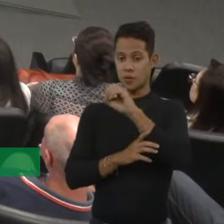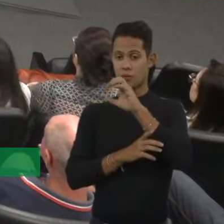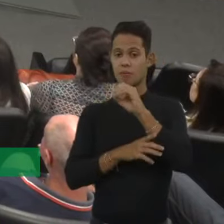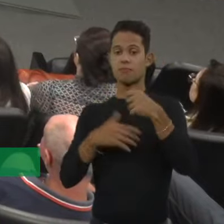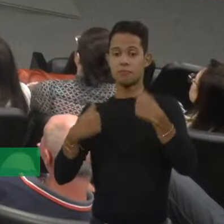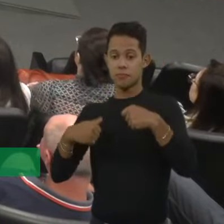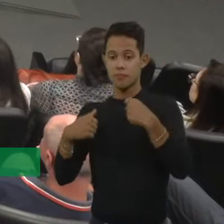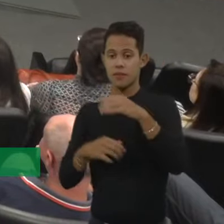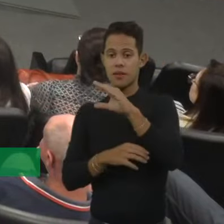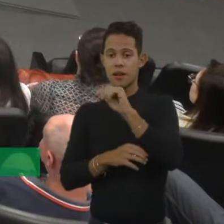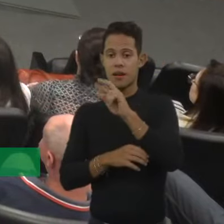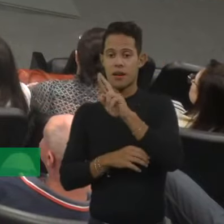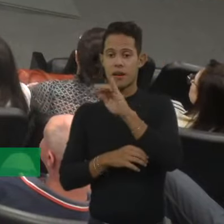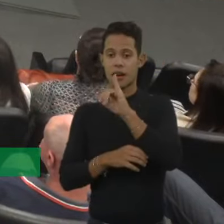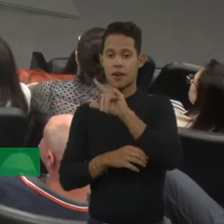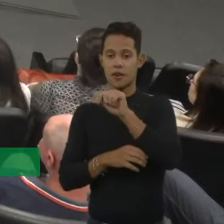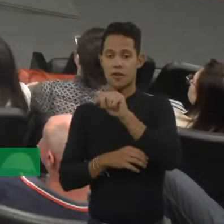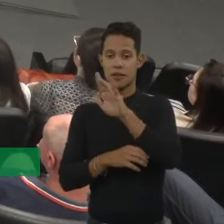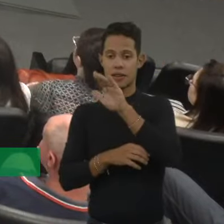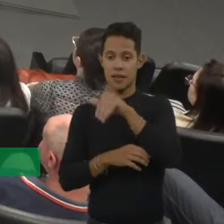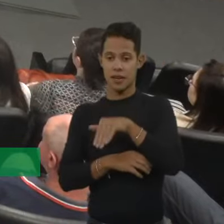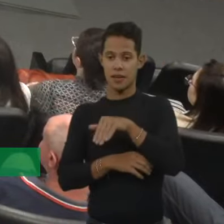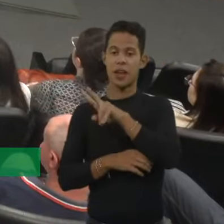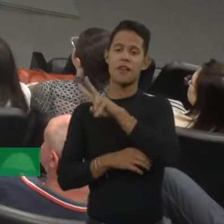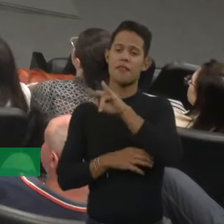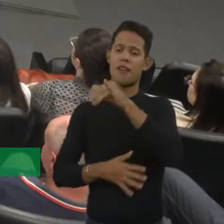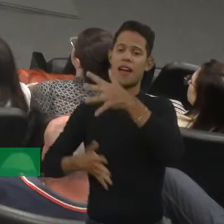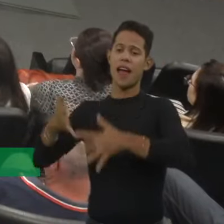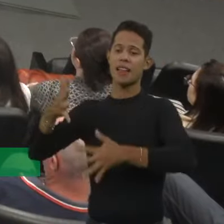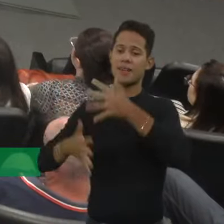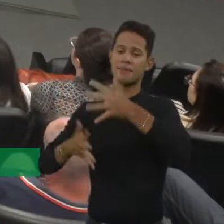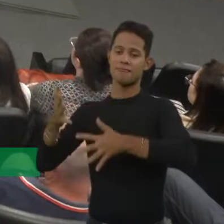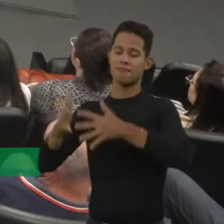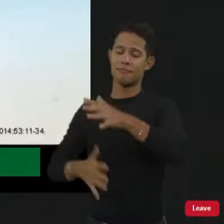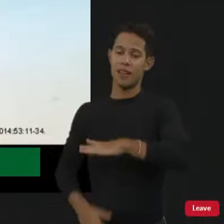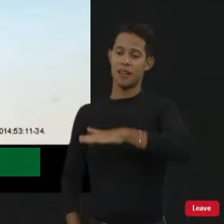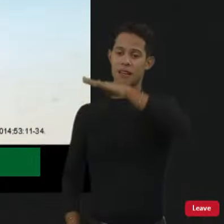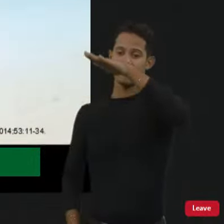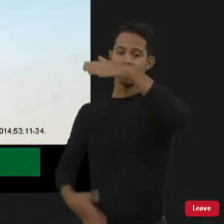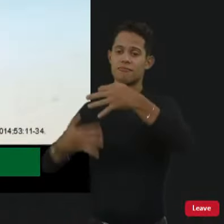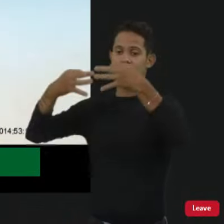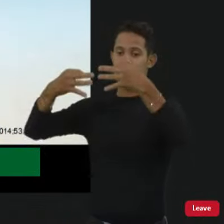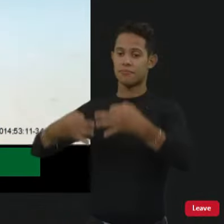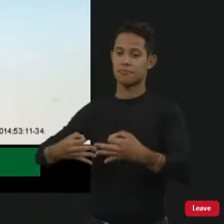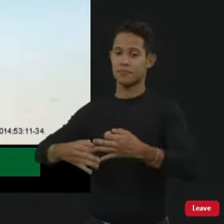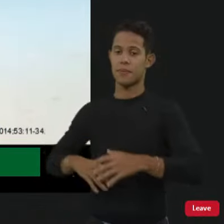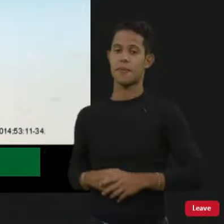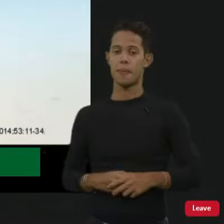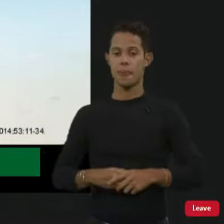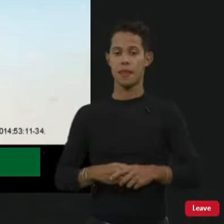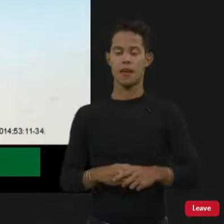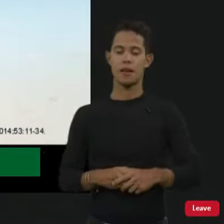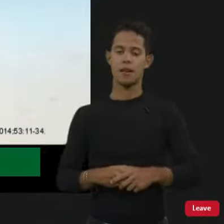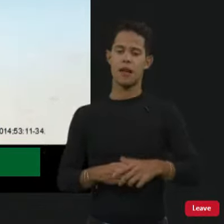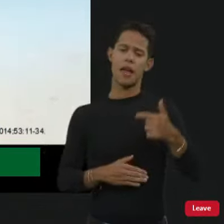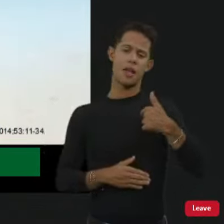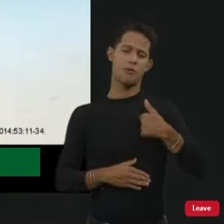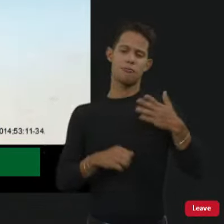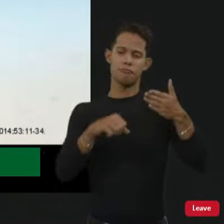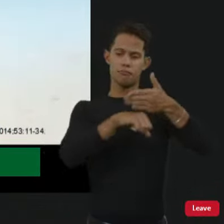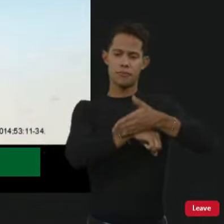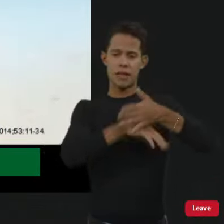nestes há comprometimento e não há o crescimento devido. E aqui, assim, não vou entrar em detalhes, mas